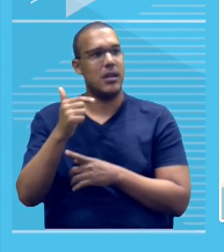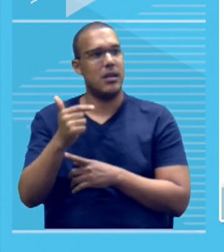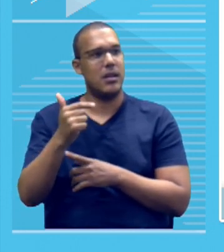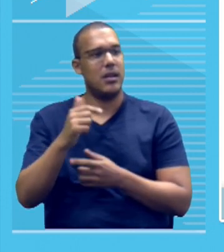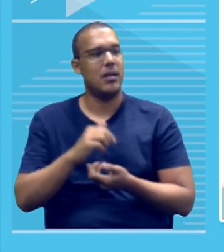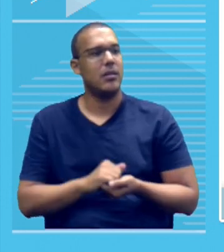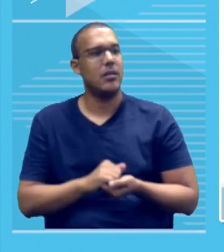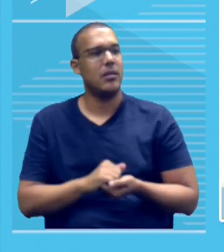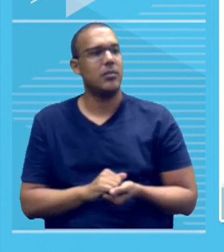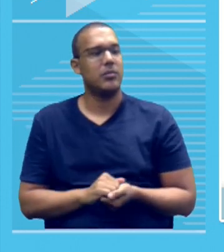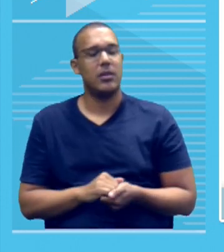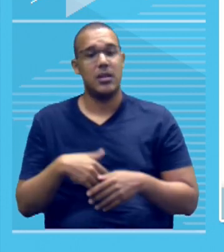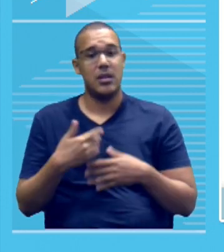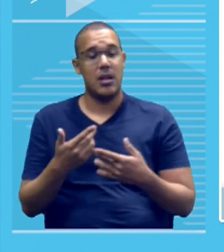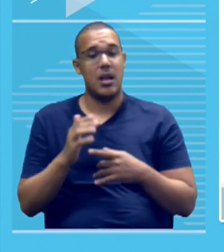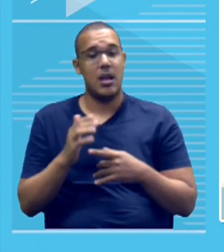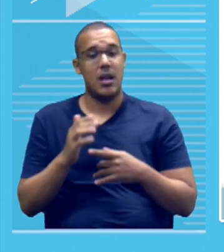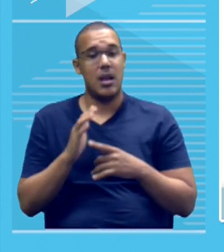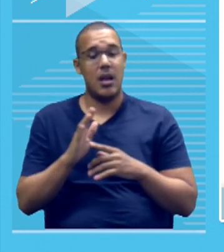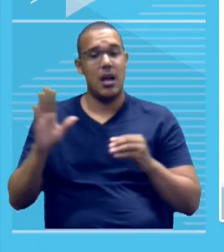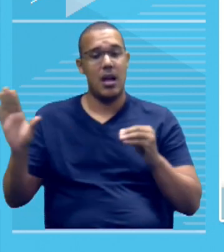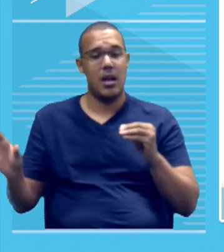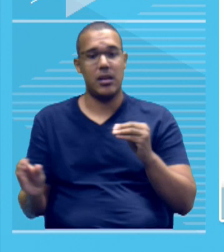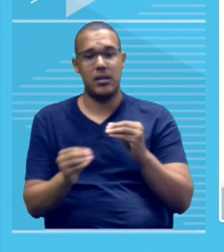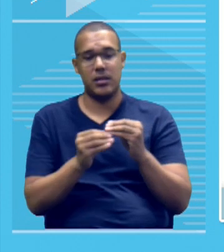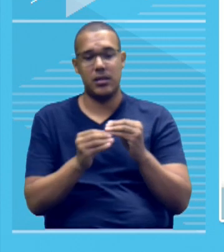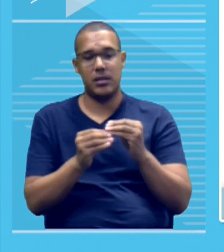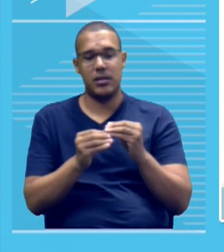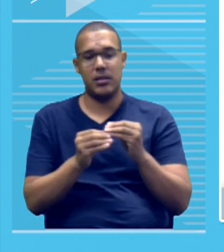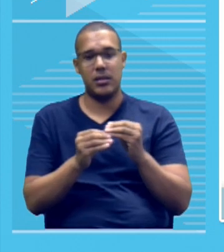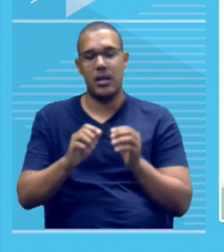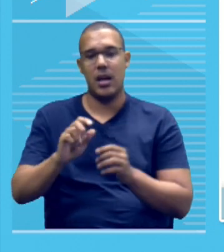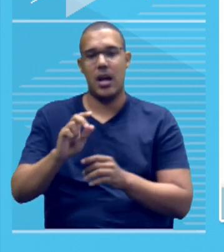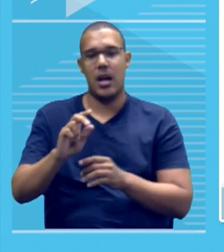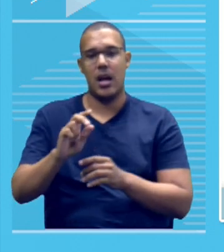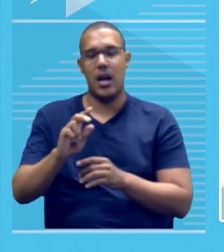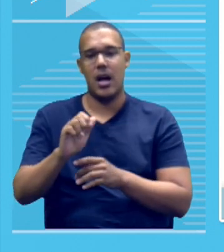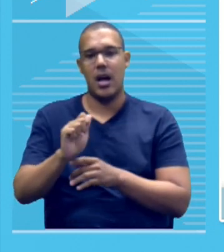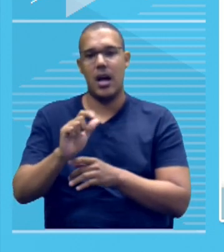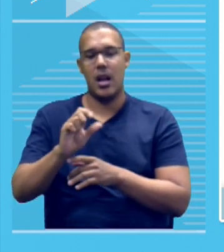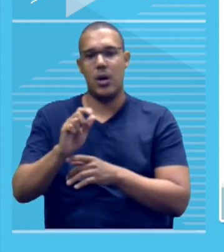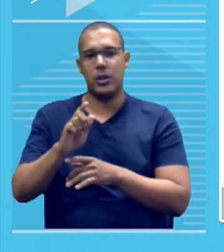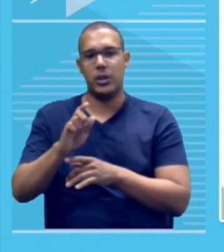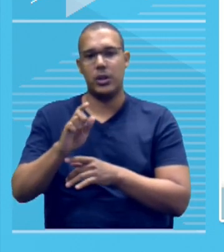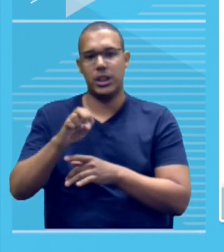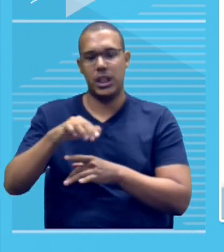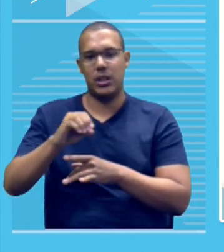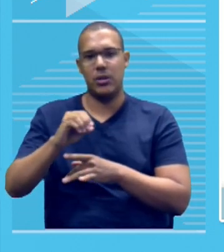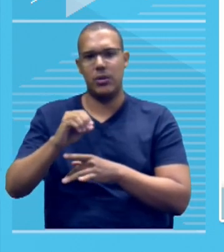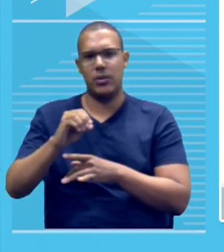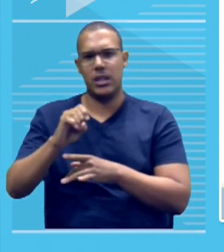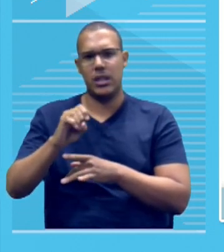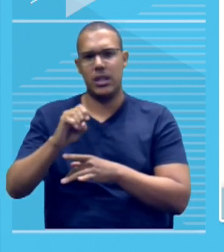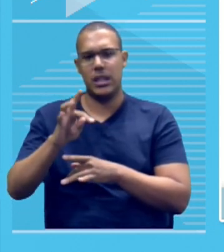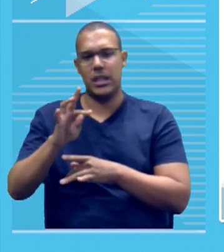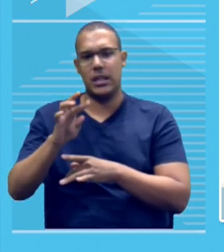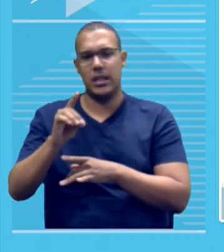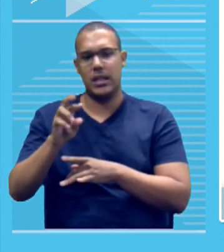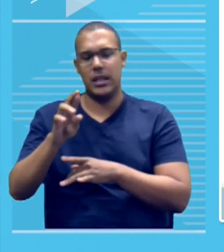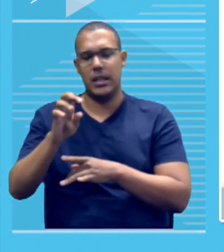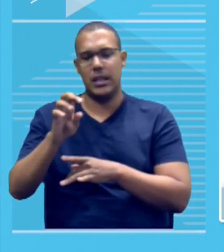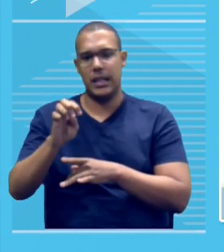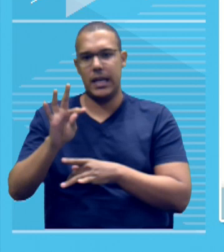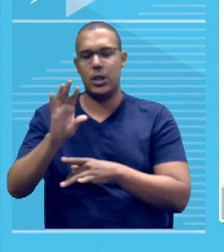cloretano. Então essa é a famosa adição de halogenidreto. É a primeira reação de adição que nós estamos vendo aqui. Nós